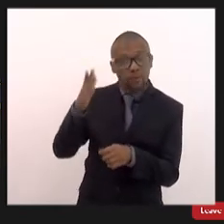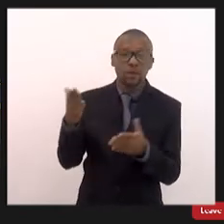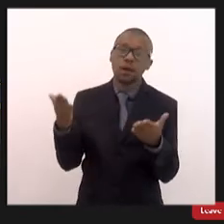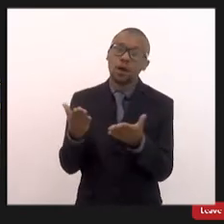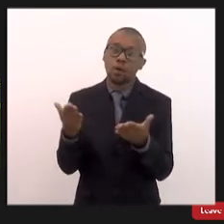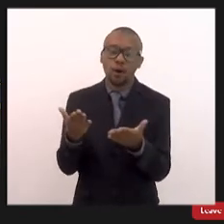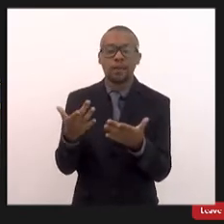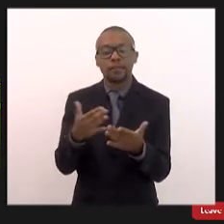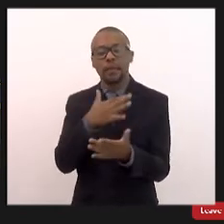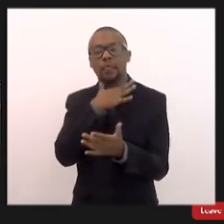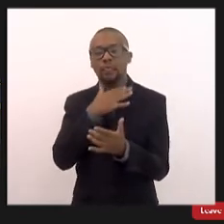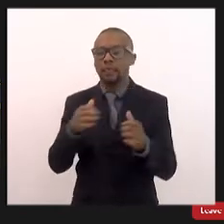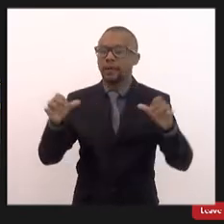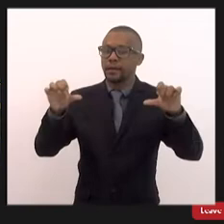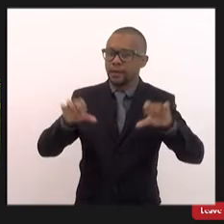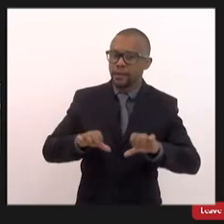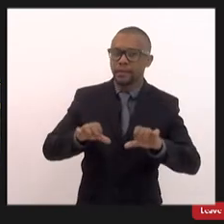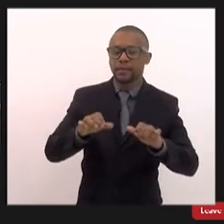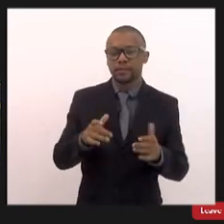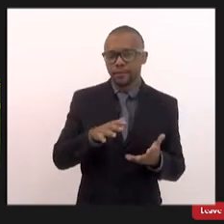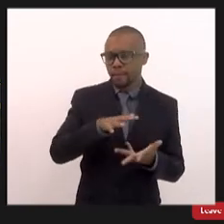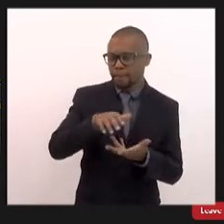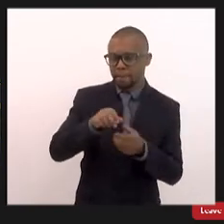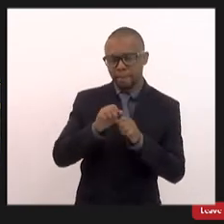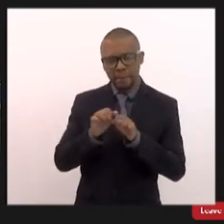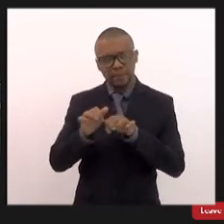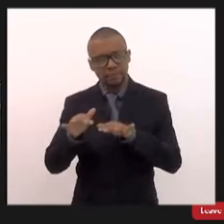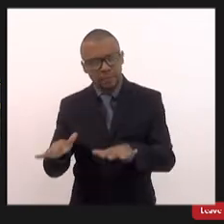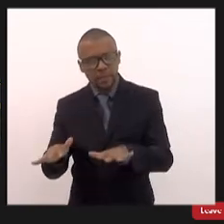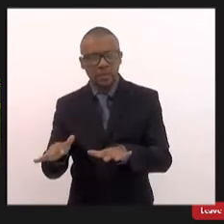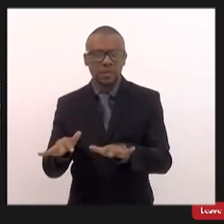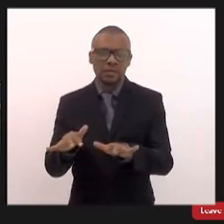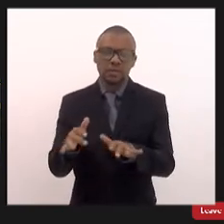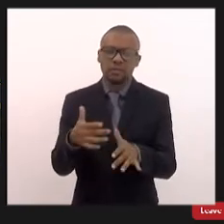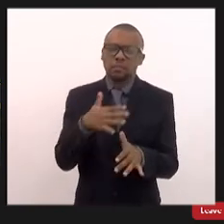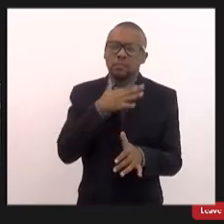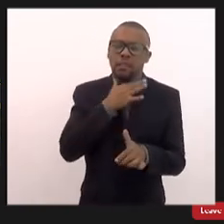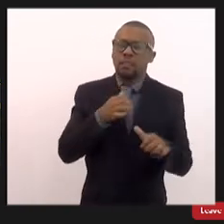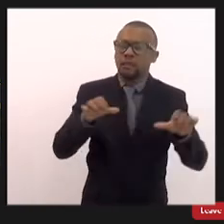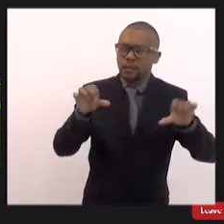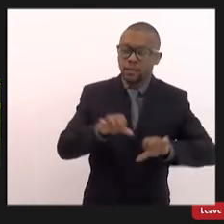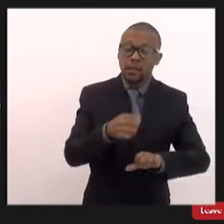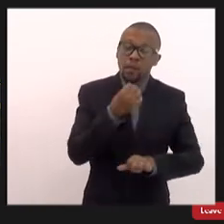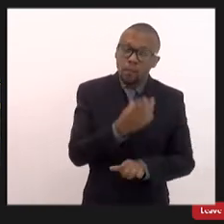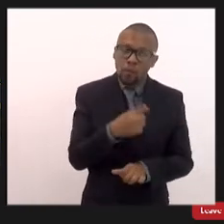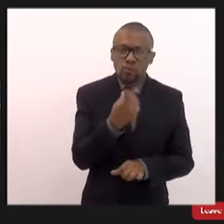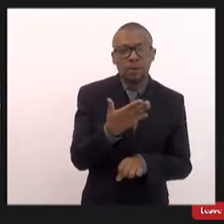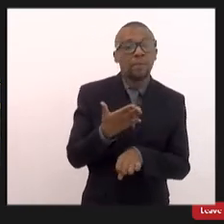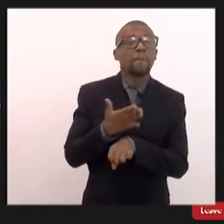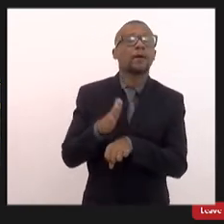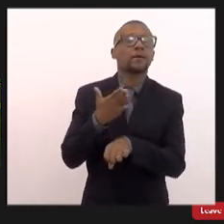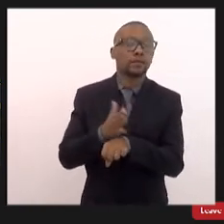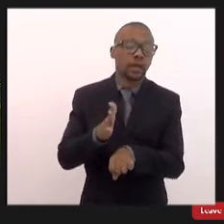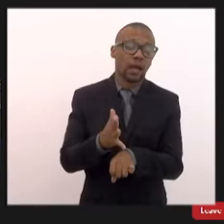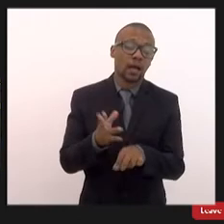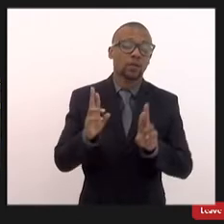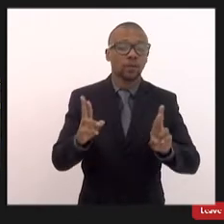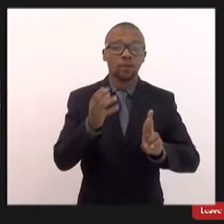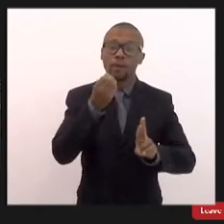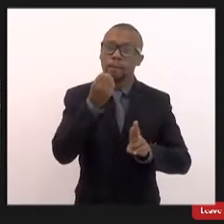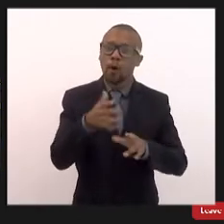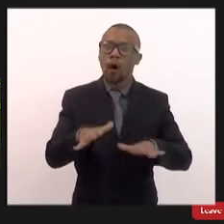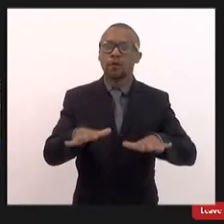nessa crise toda, né? É necessário colocar em prática. E eu desejo uma ótima audiência, que realmente